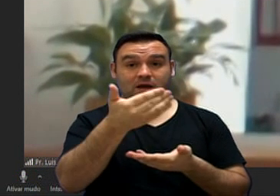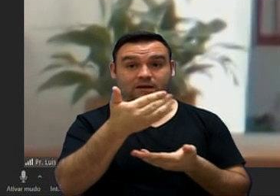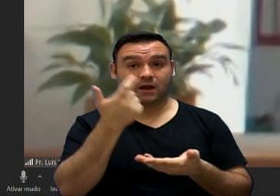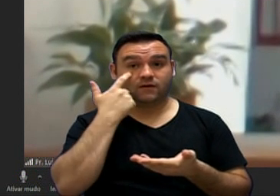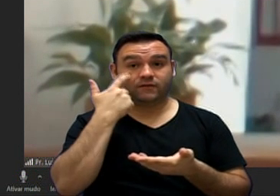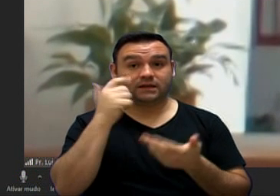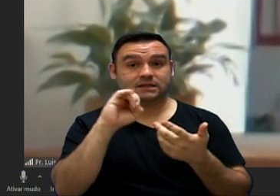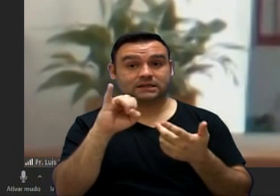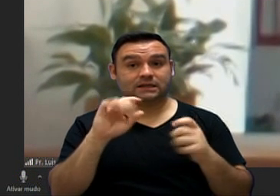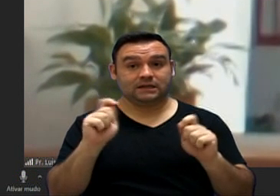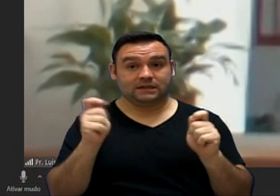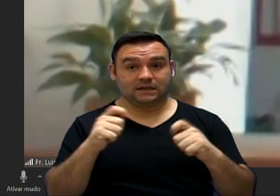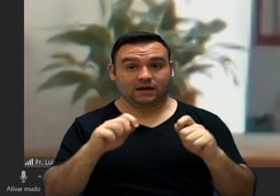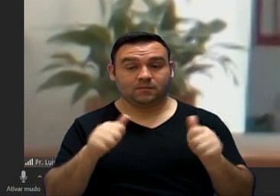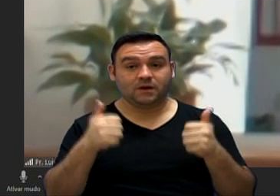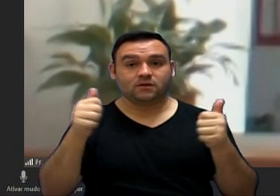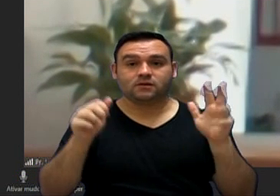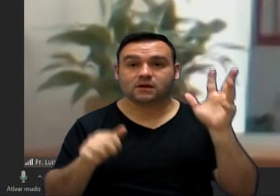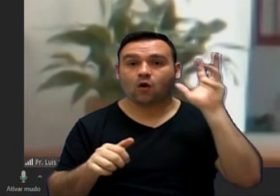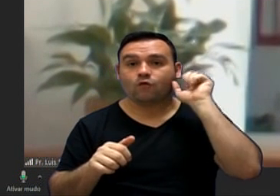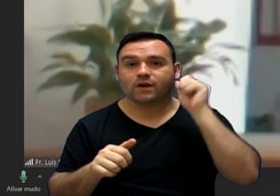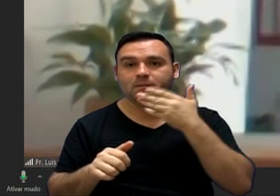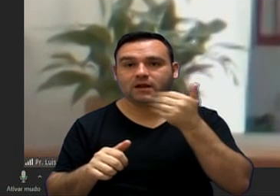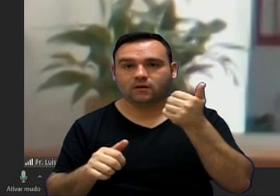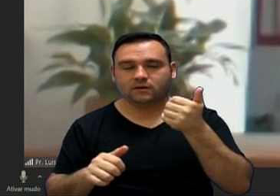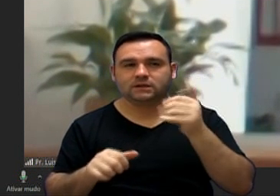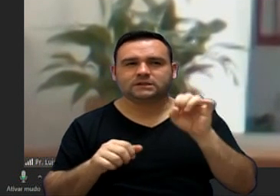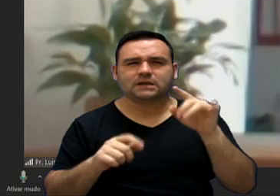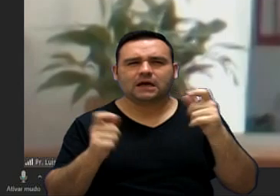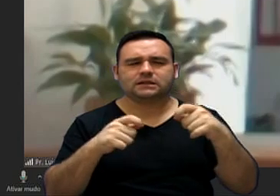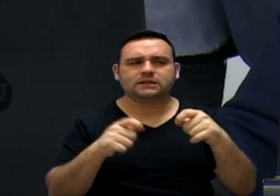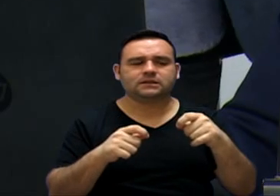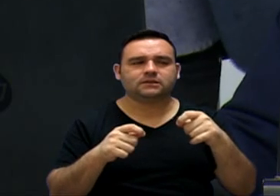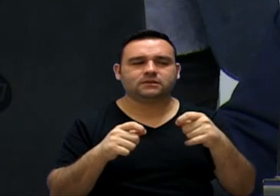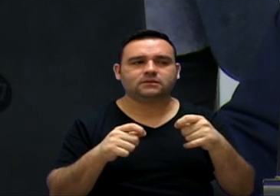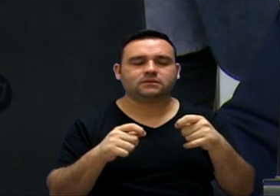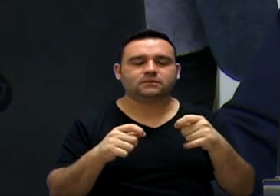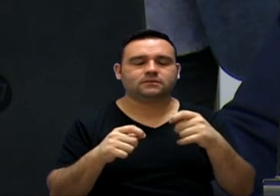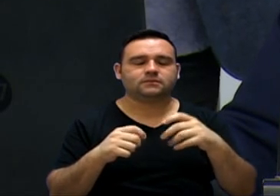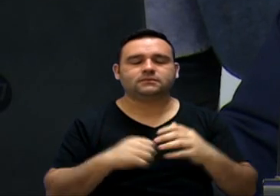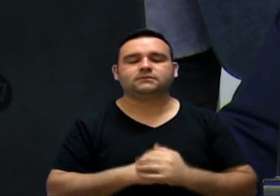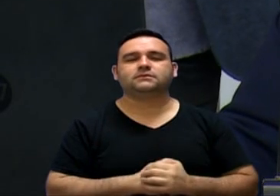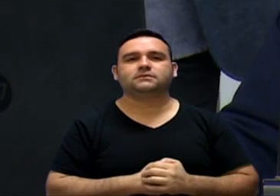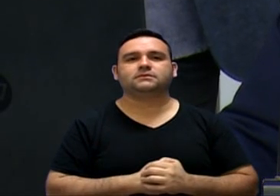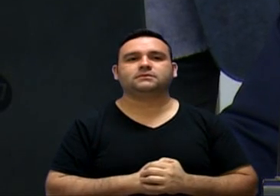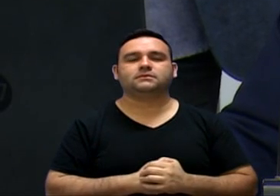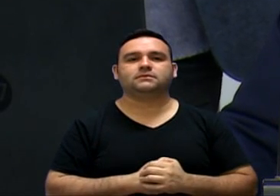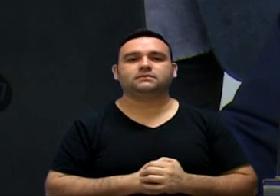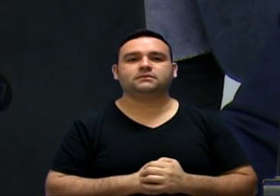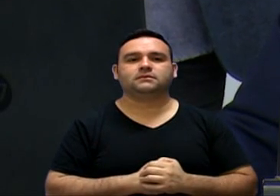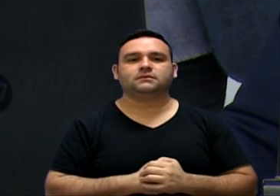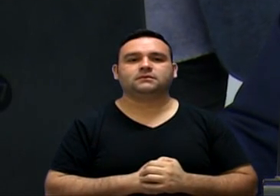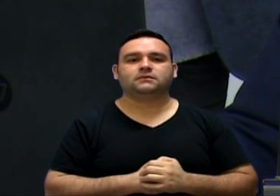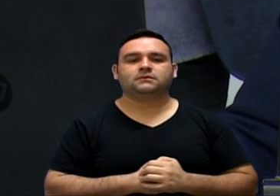ver se melhora aqui a questão da audição. Então, Vossa Excelência, pudesse fazer o voto, eu estou ouvindo bem o senhor.